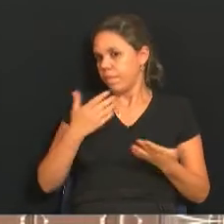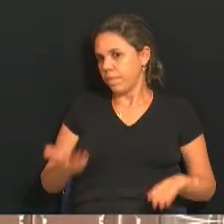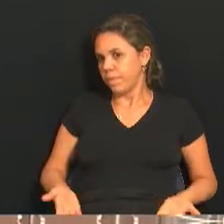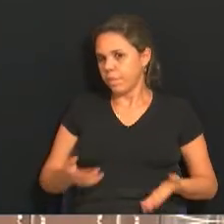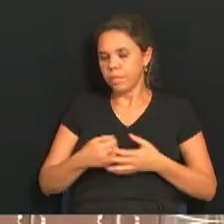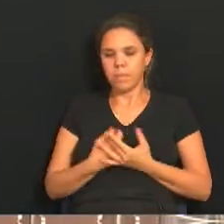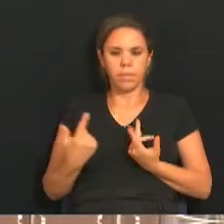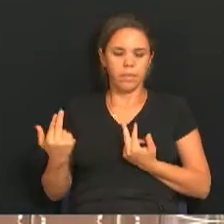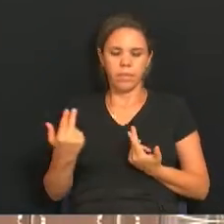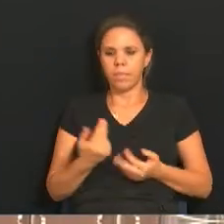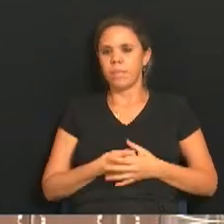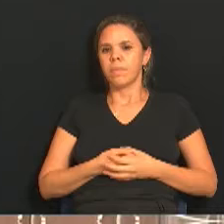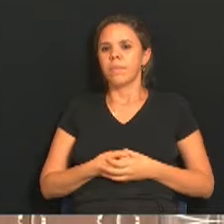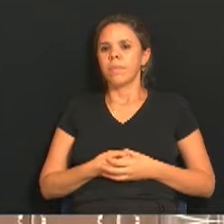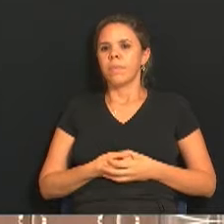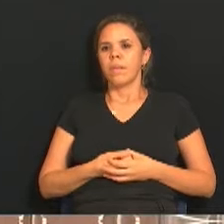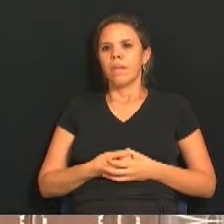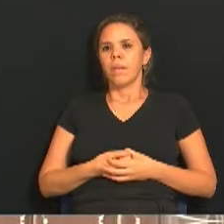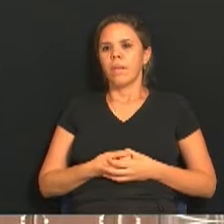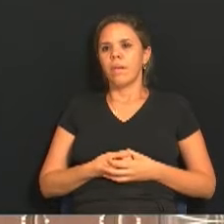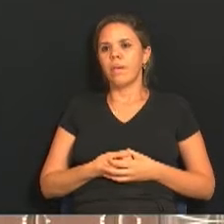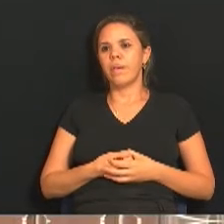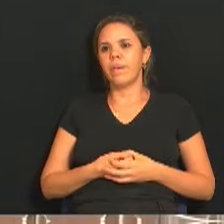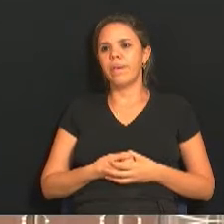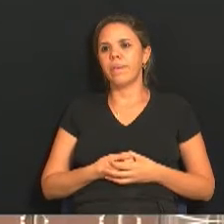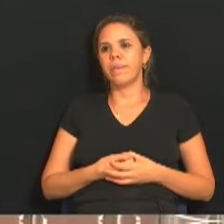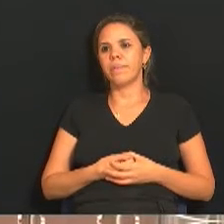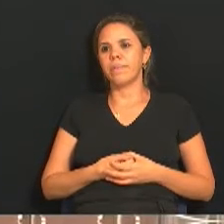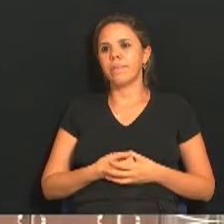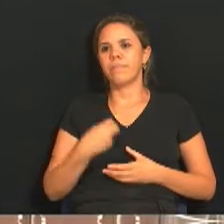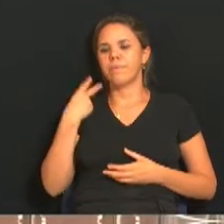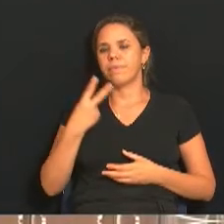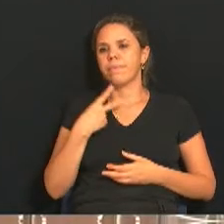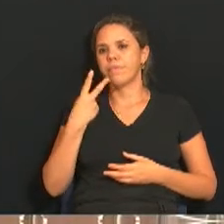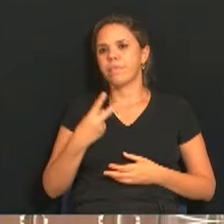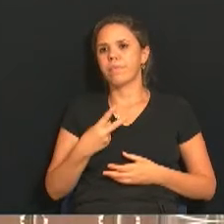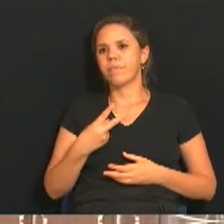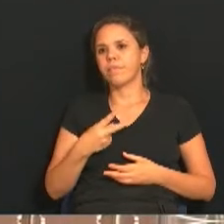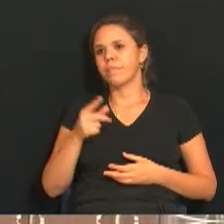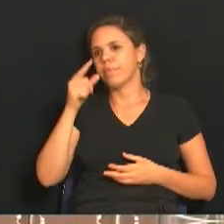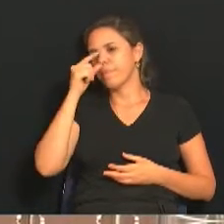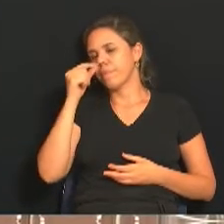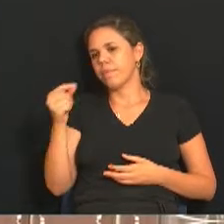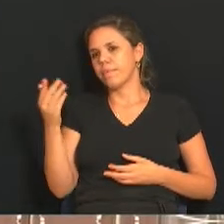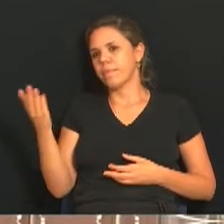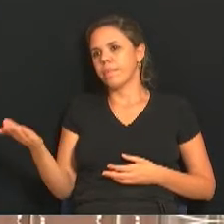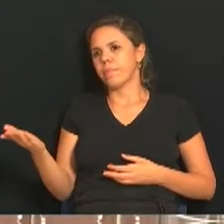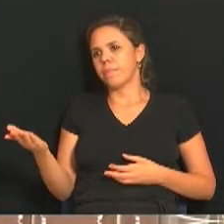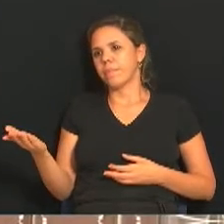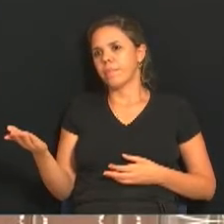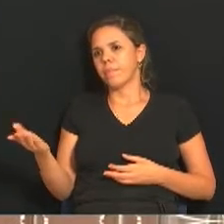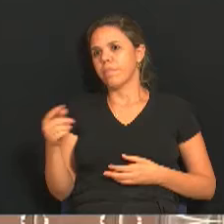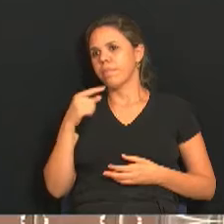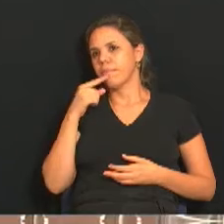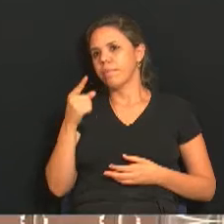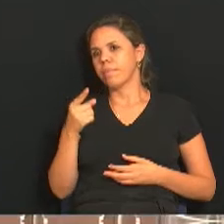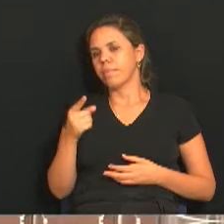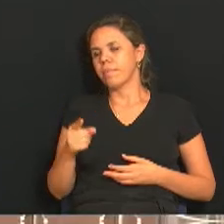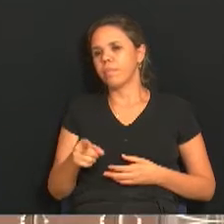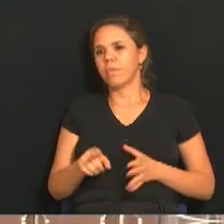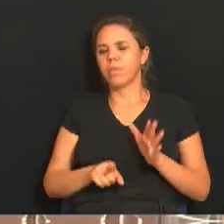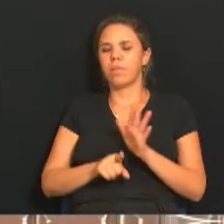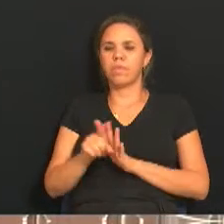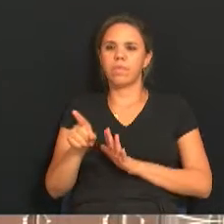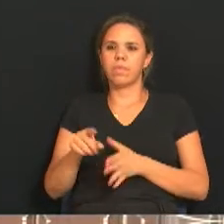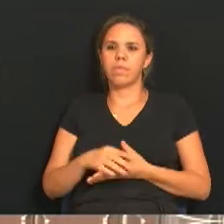que estamos falando. Gostaria de falar com os vereadores Arnaldo Salvetti também, Eduardo Magoga, se quiserem fazer alguma intervenção,